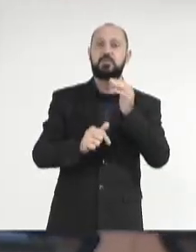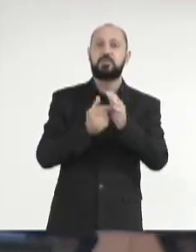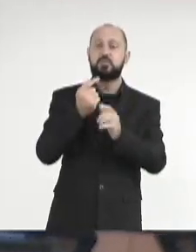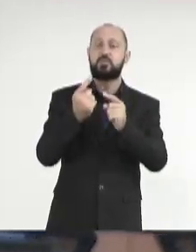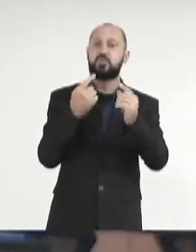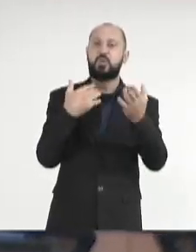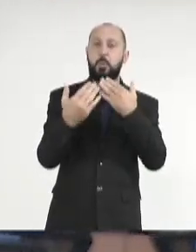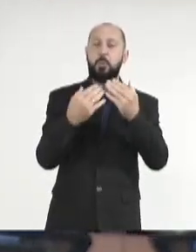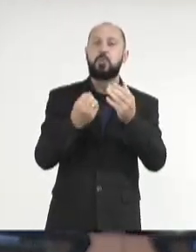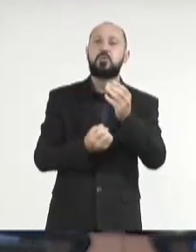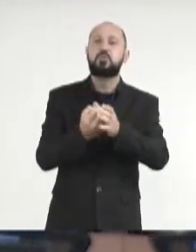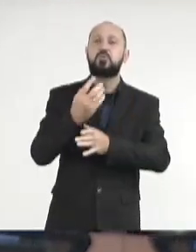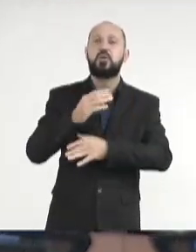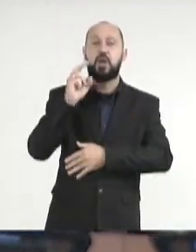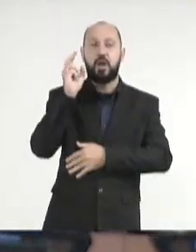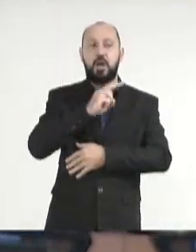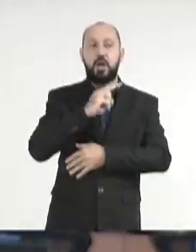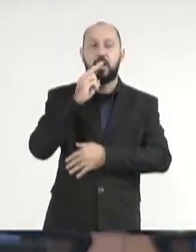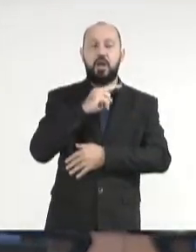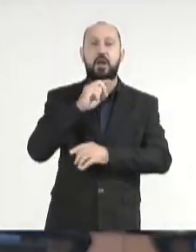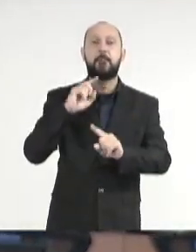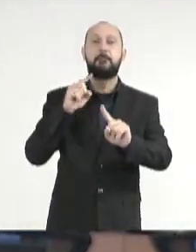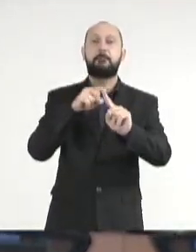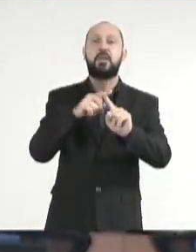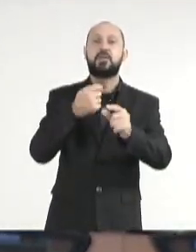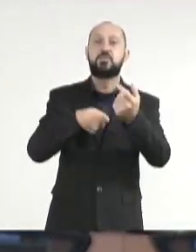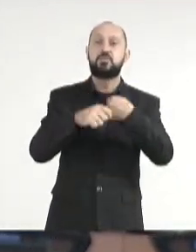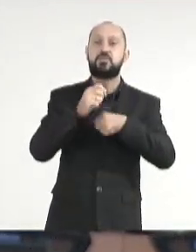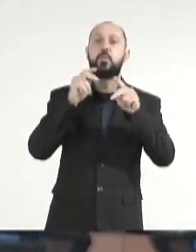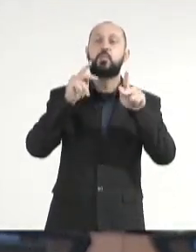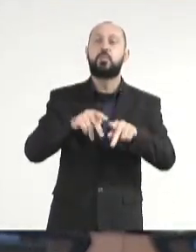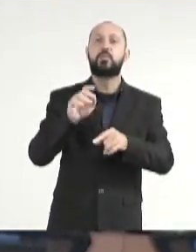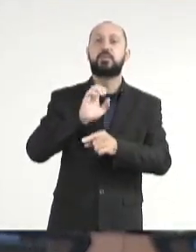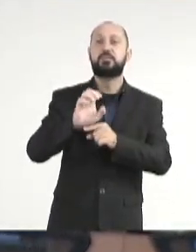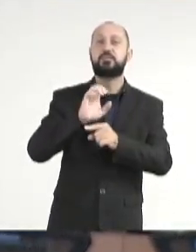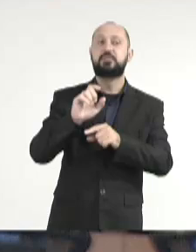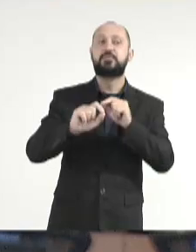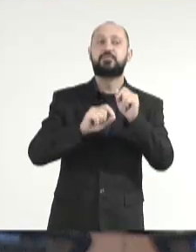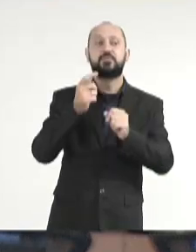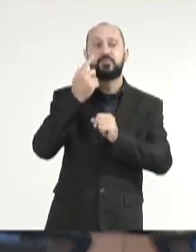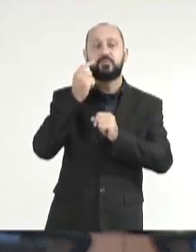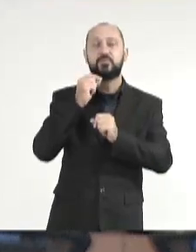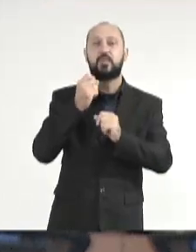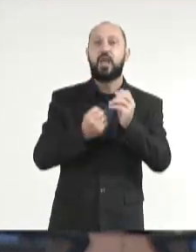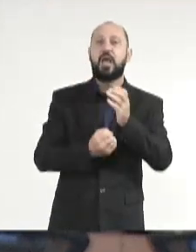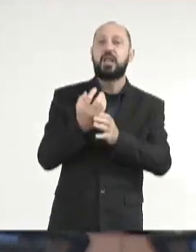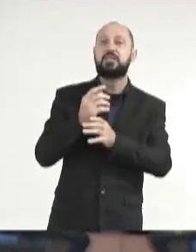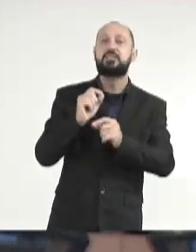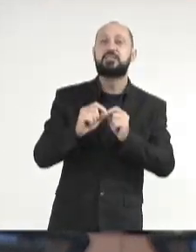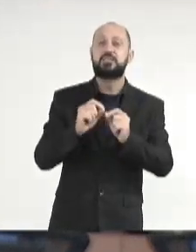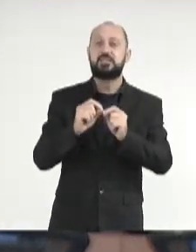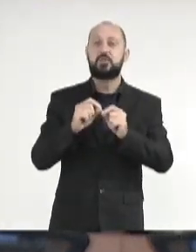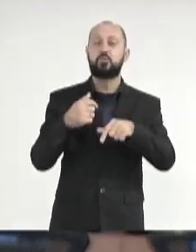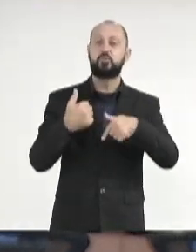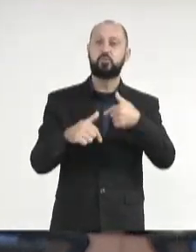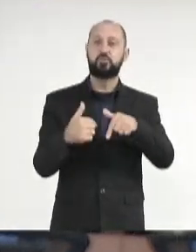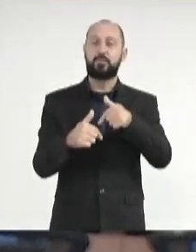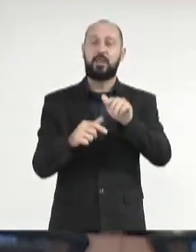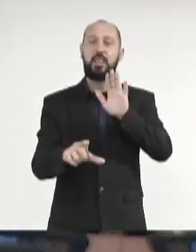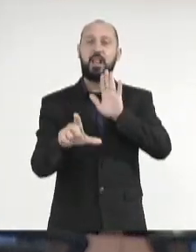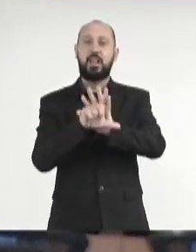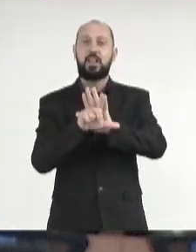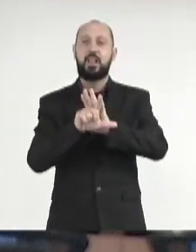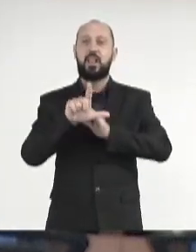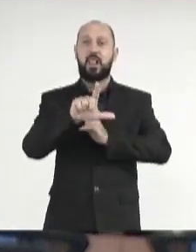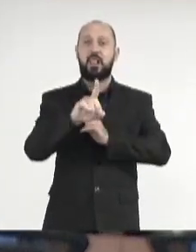discussão, que estabelece prioridades e metas da administração pública estadual, visando a elaboração da execução da Lei